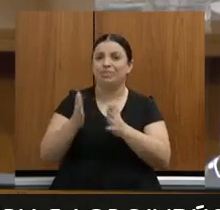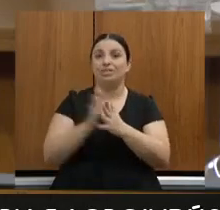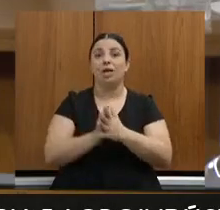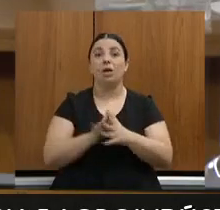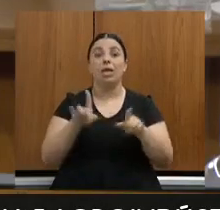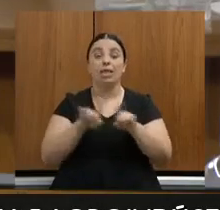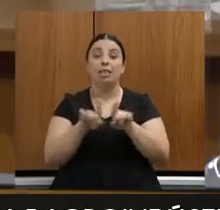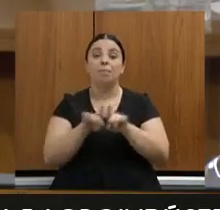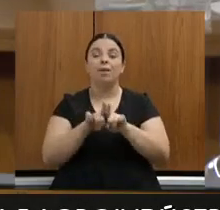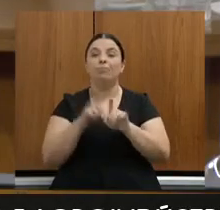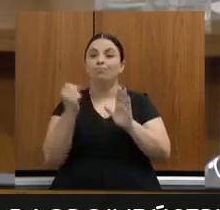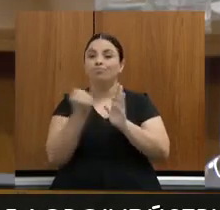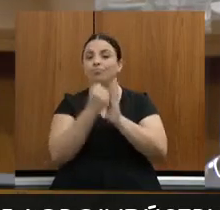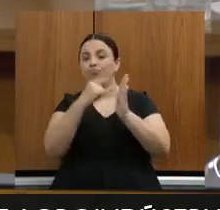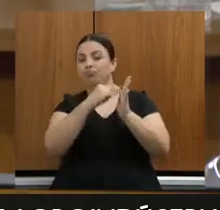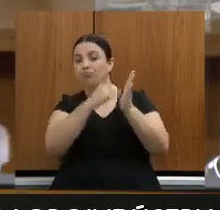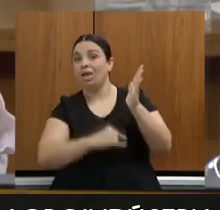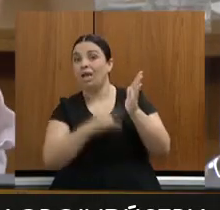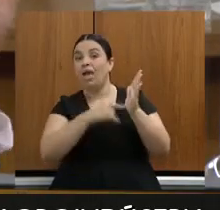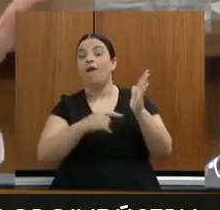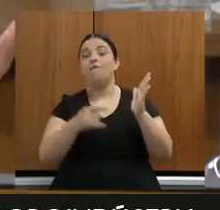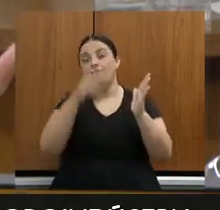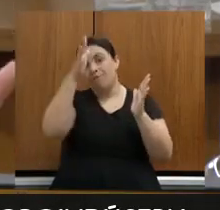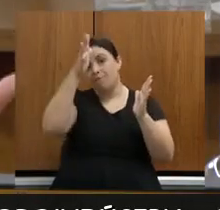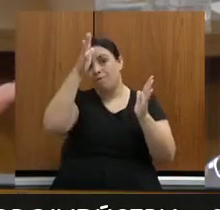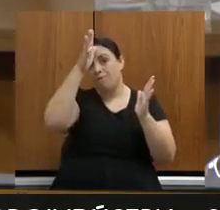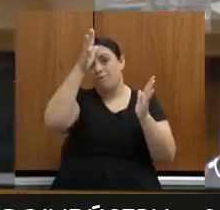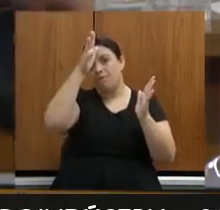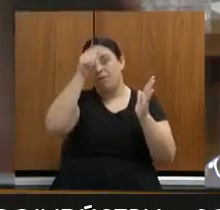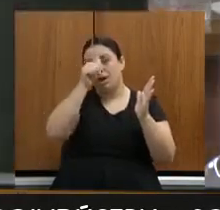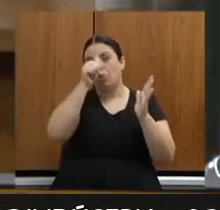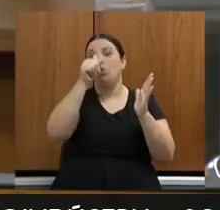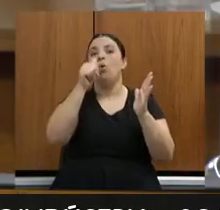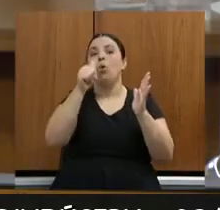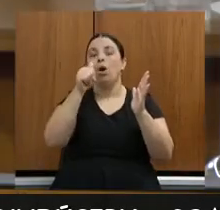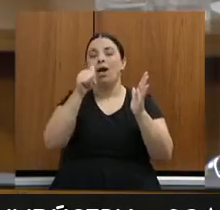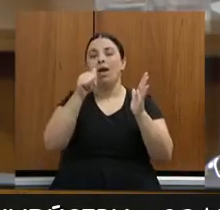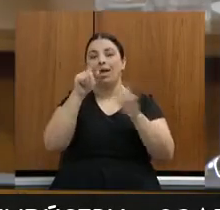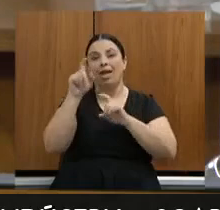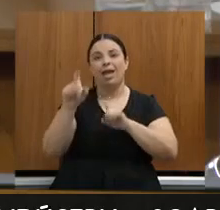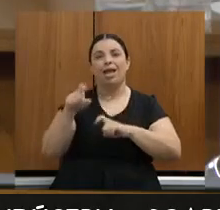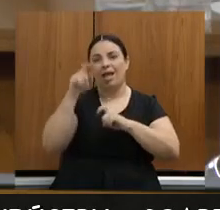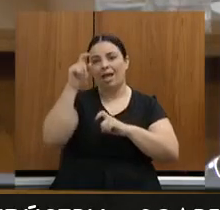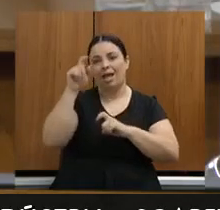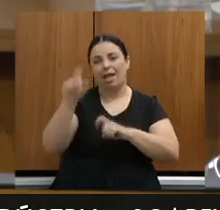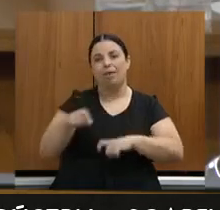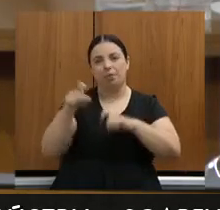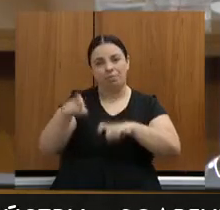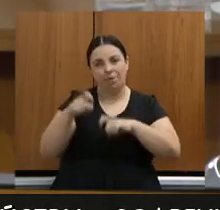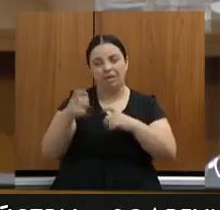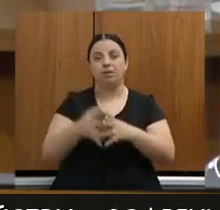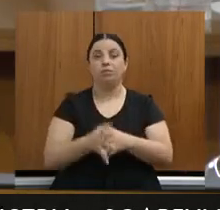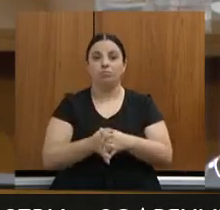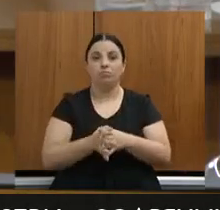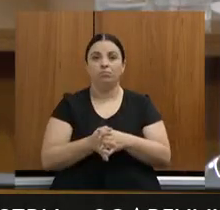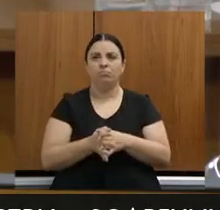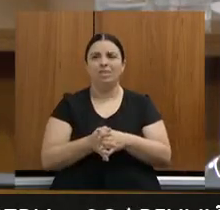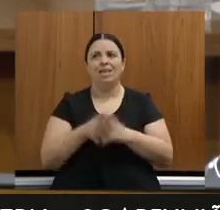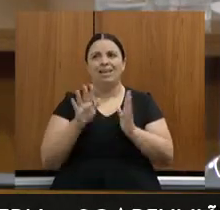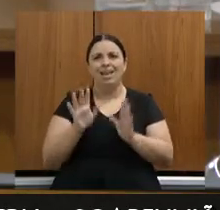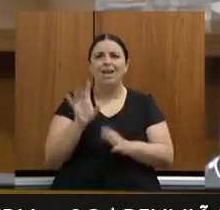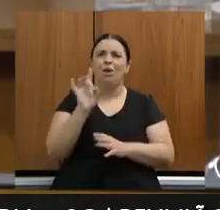certificação de frango caipira porque é muito importante não só você incentivauto Doutora ter uma outra diversificar sua produção